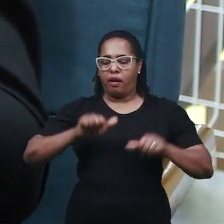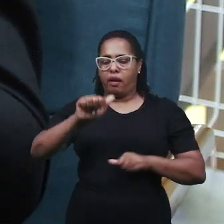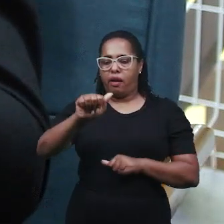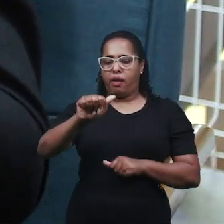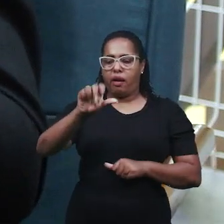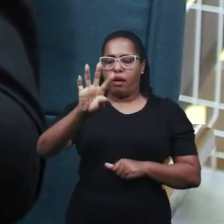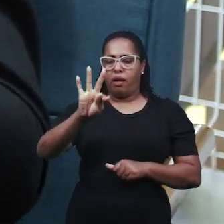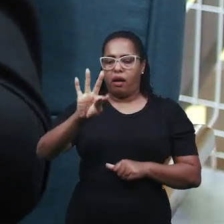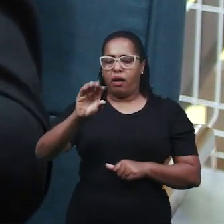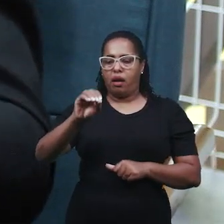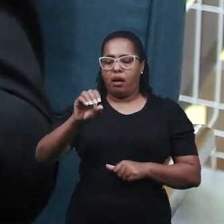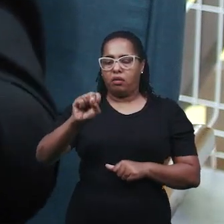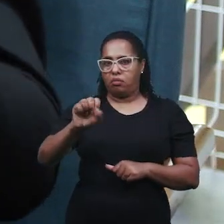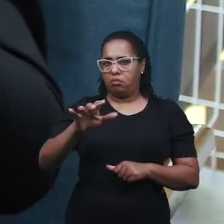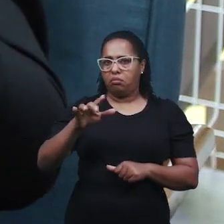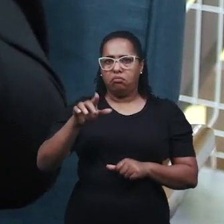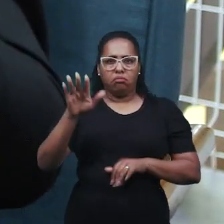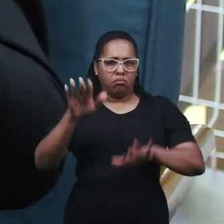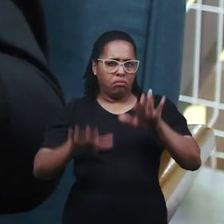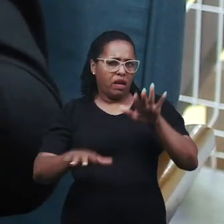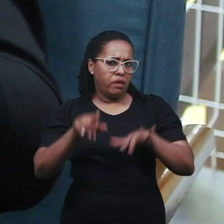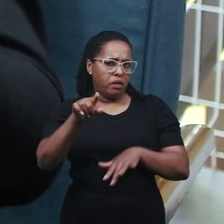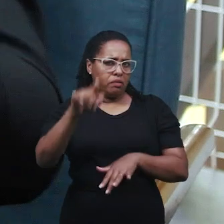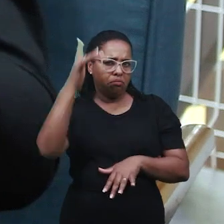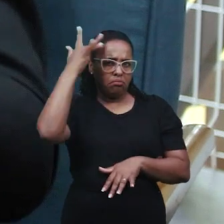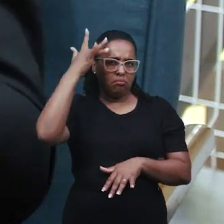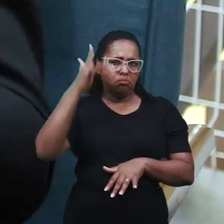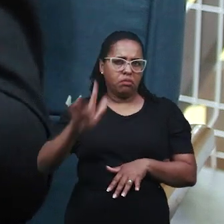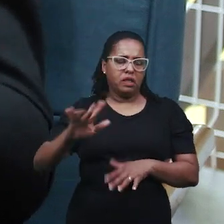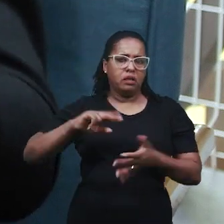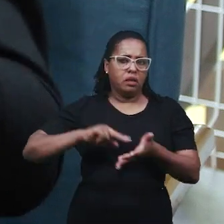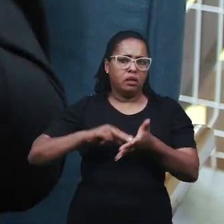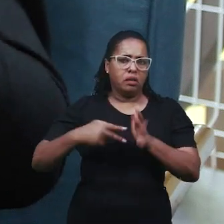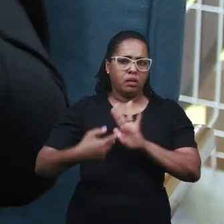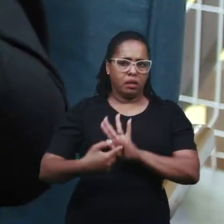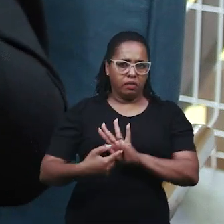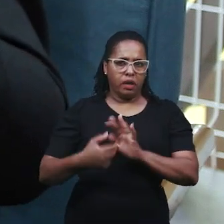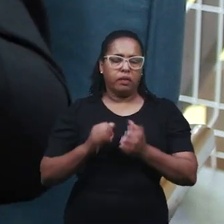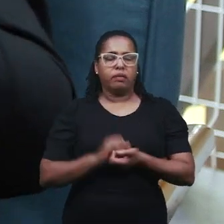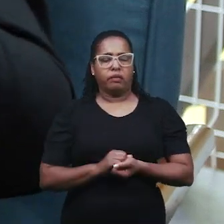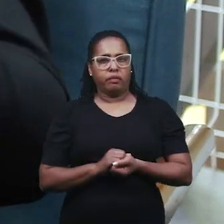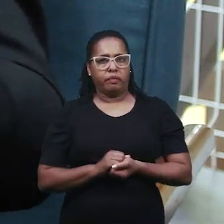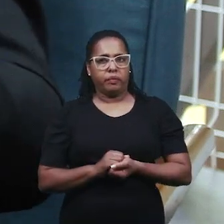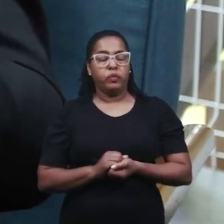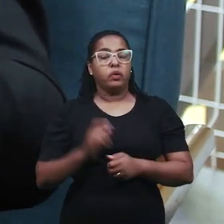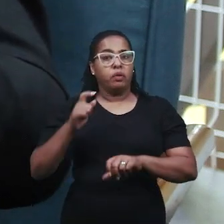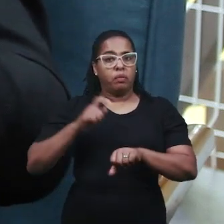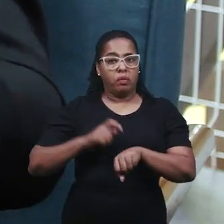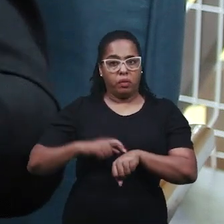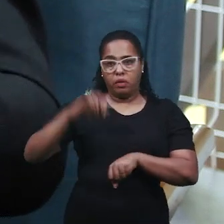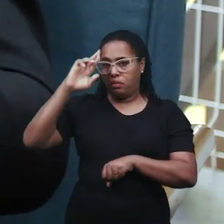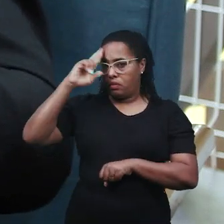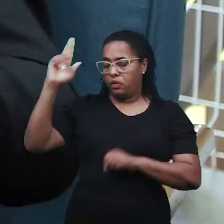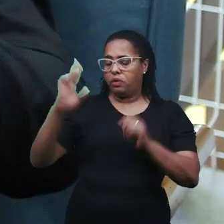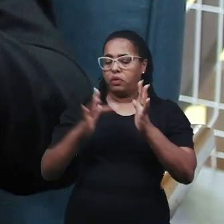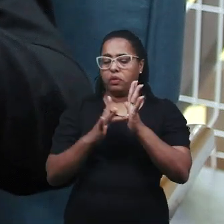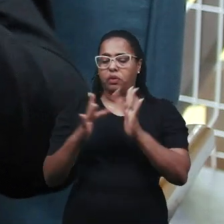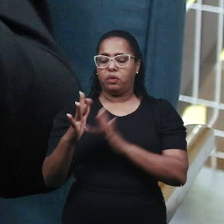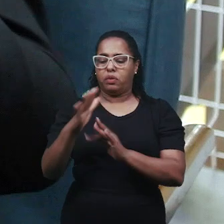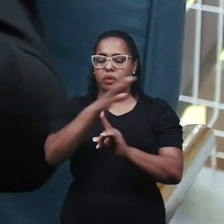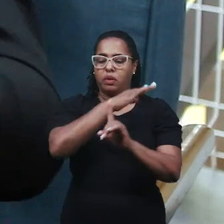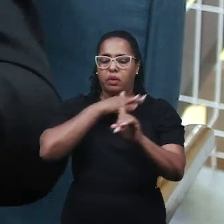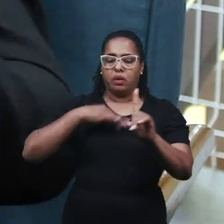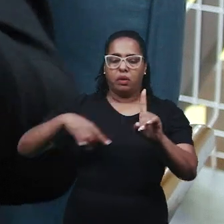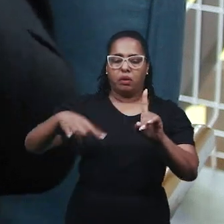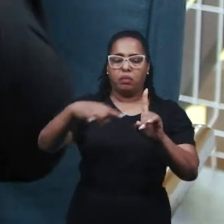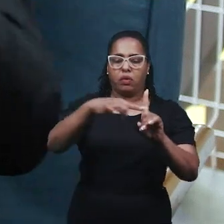nos assistindo não saiba bem o que isso quer dizer. Quando o Senhor Jesus morreu na cruz do Calvário,